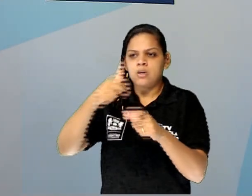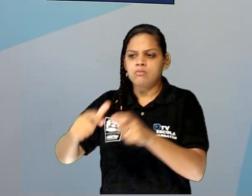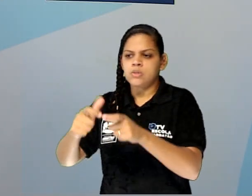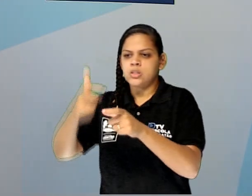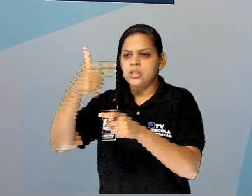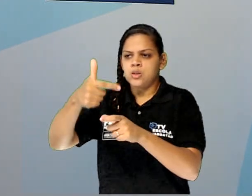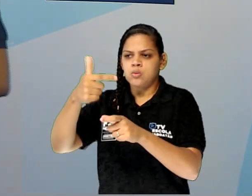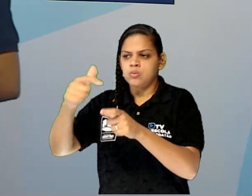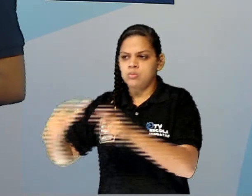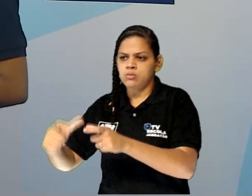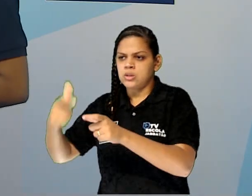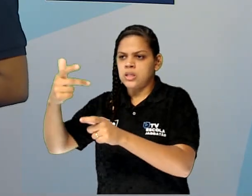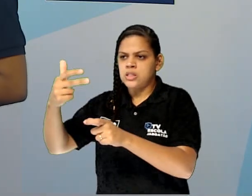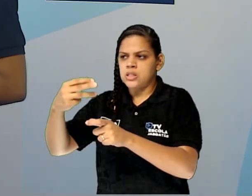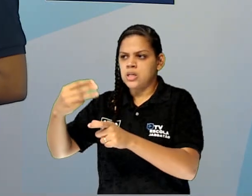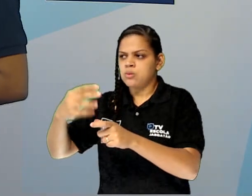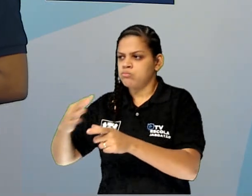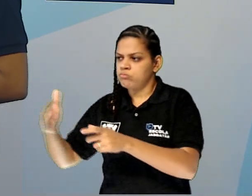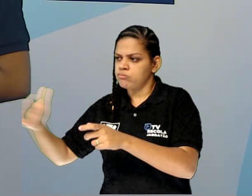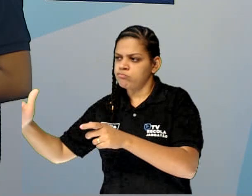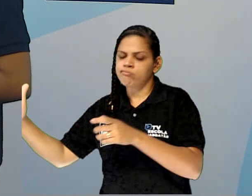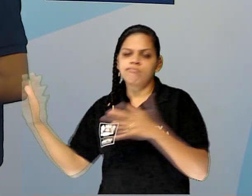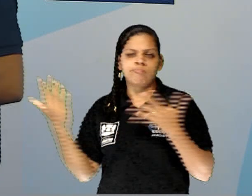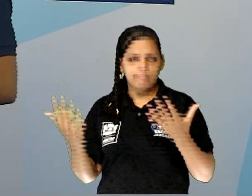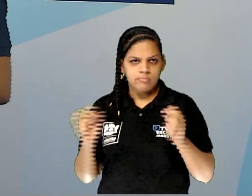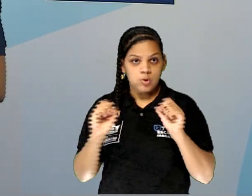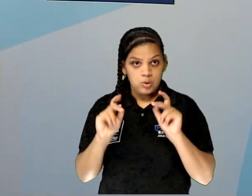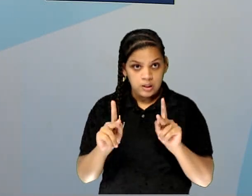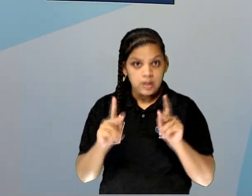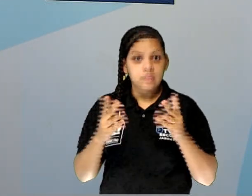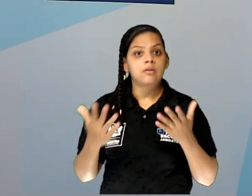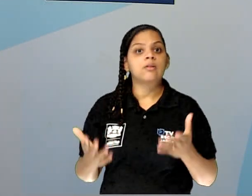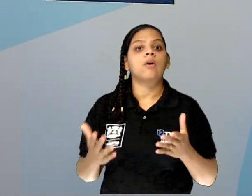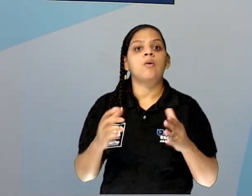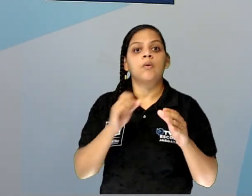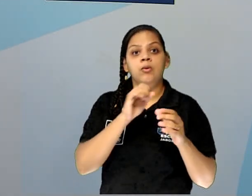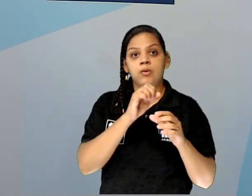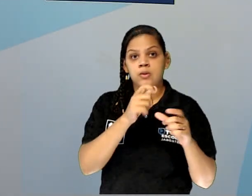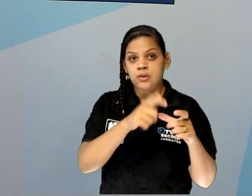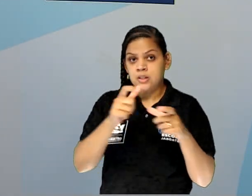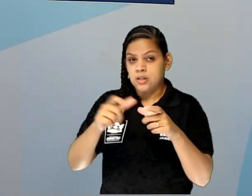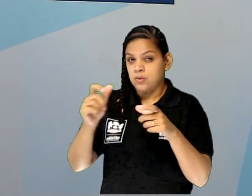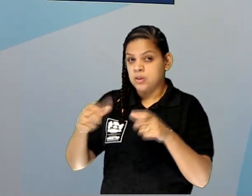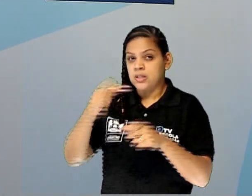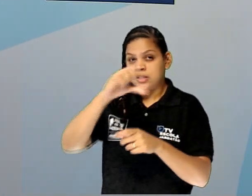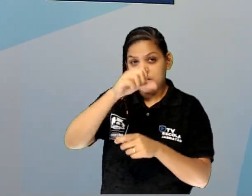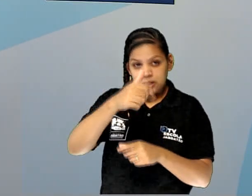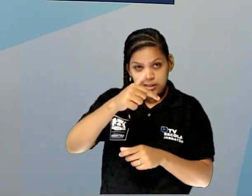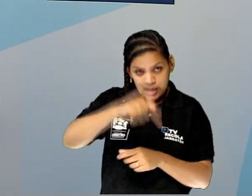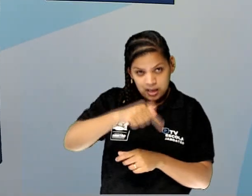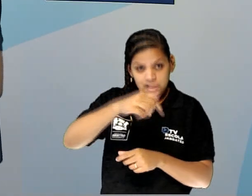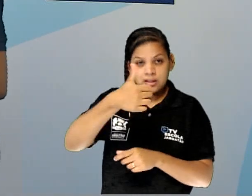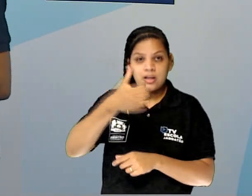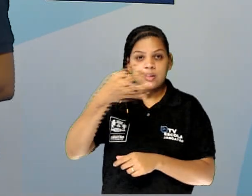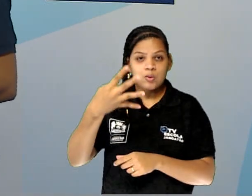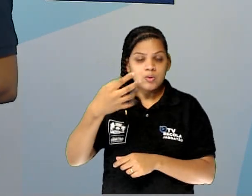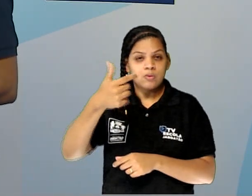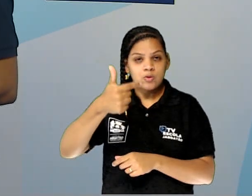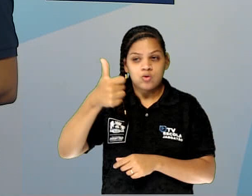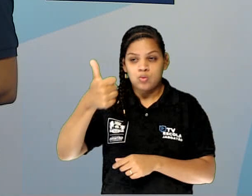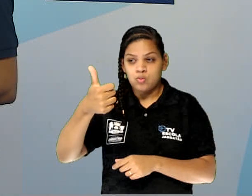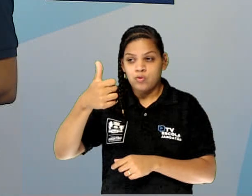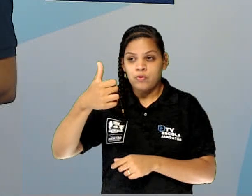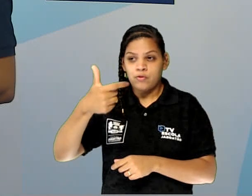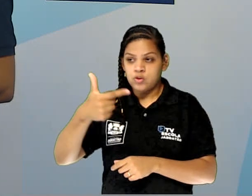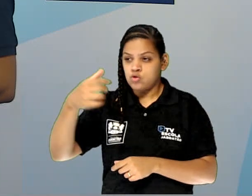assim vai. Veja, por exemplo, na sequência 7, 14, 21, 28. Não é necessário saber o